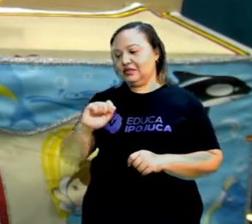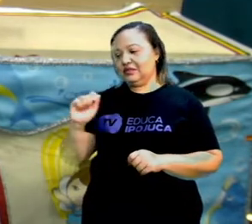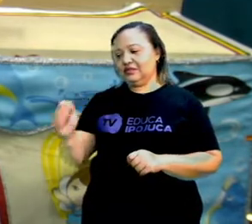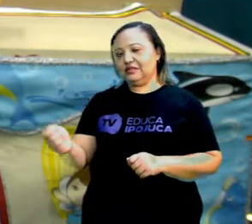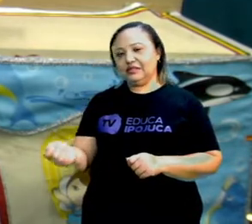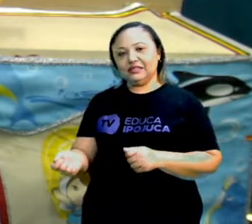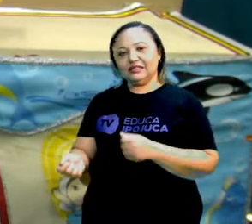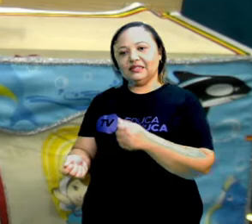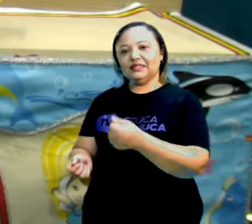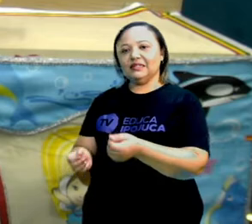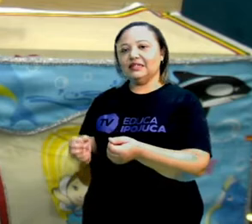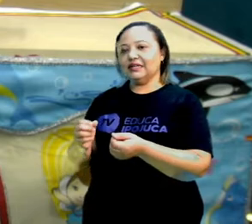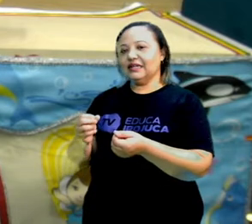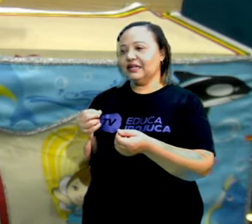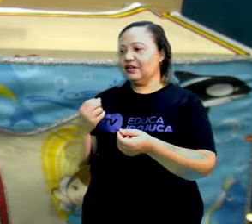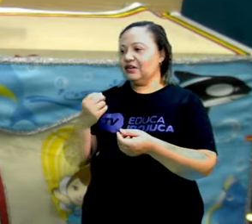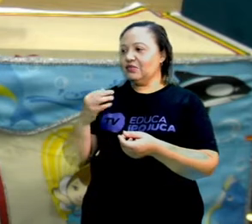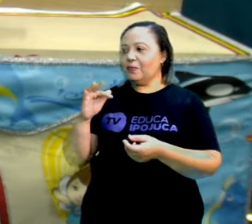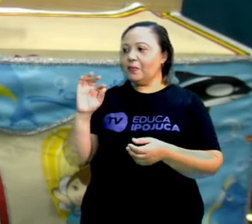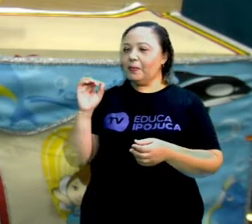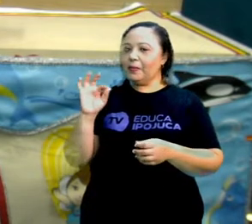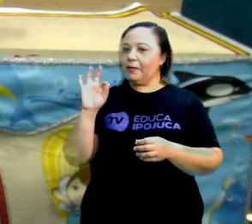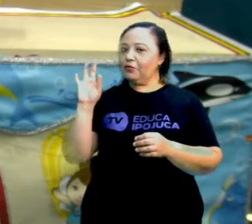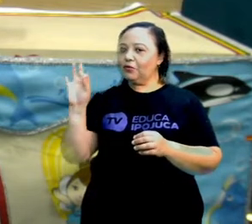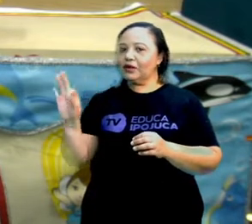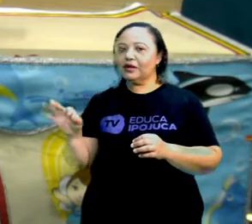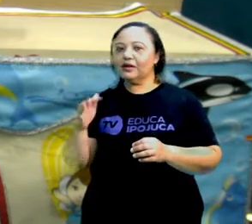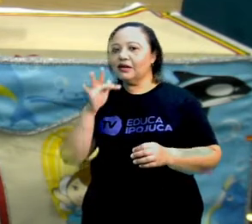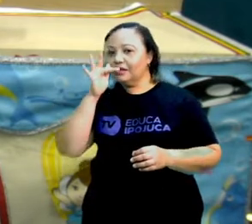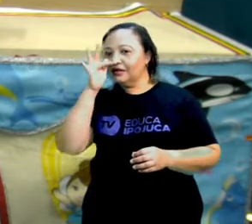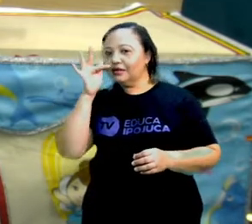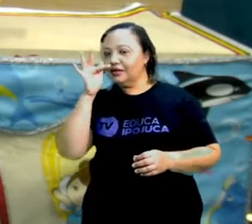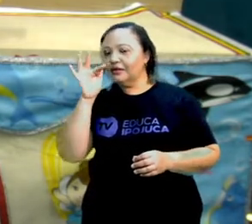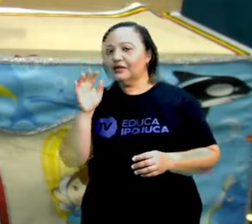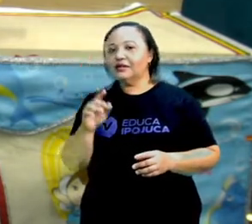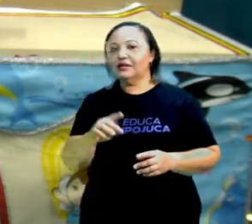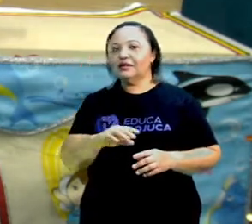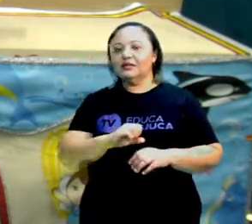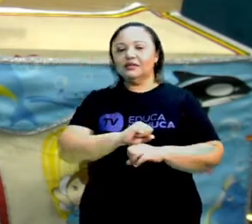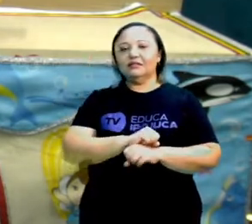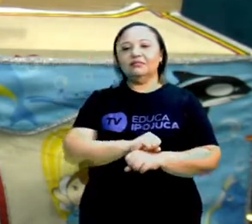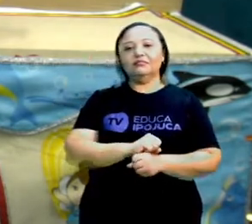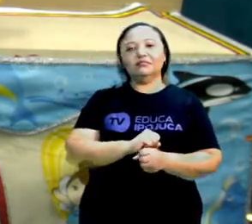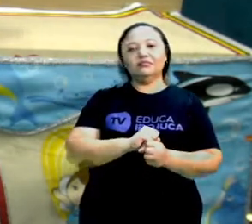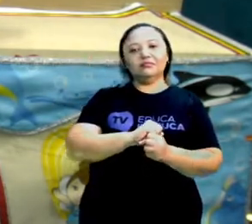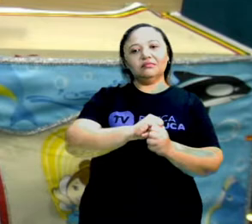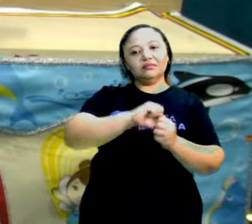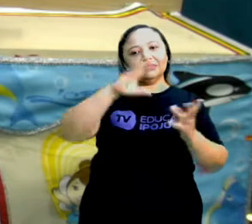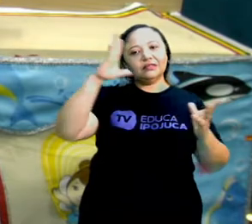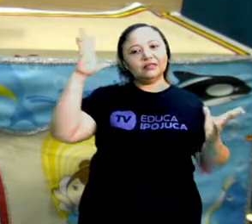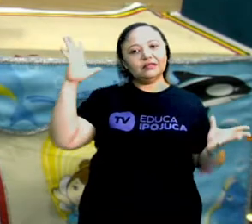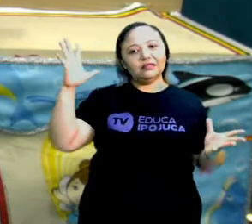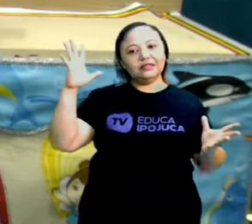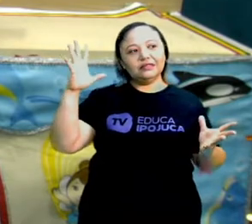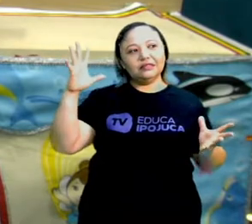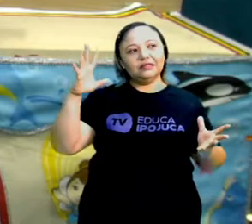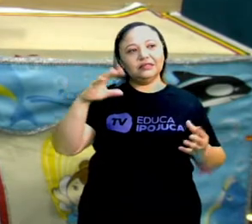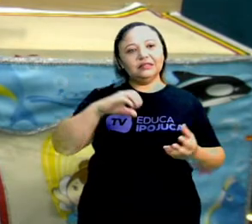cravos, cada um a cor em um. Aí, um passe de mágica, plim!